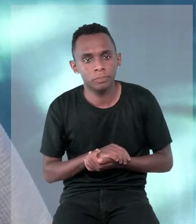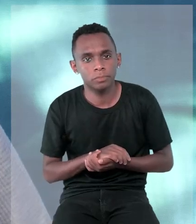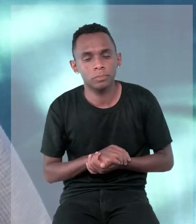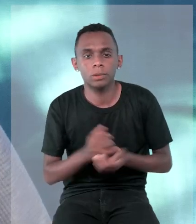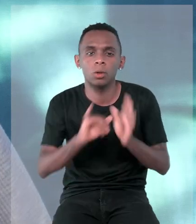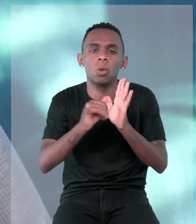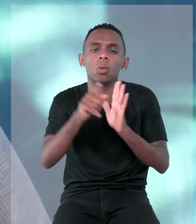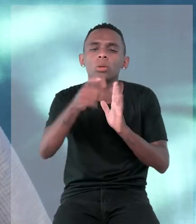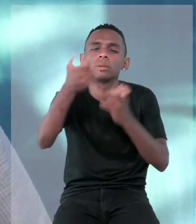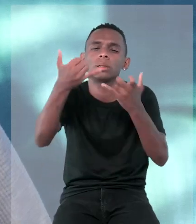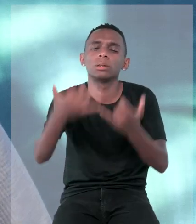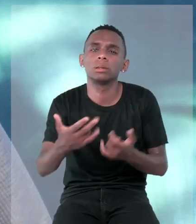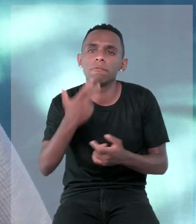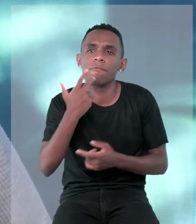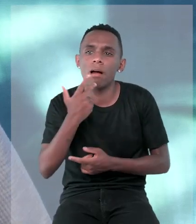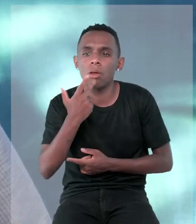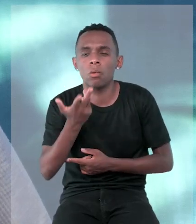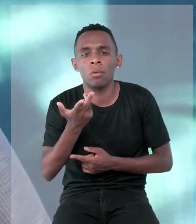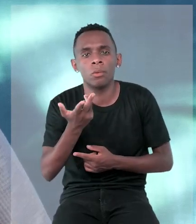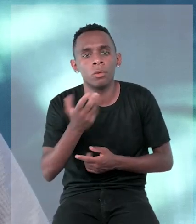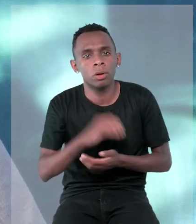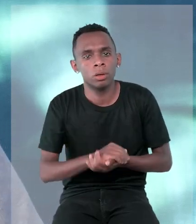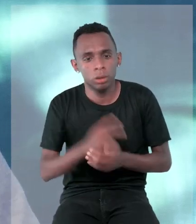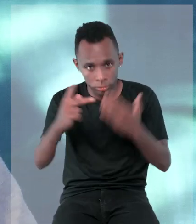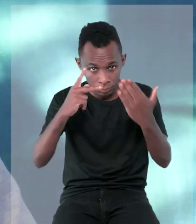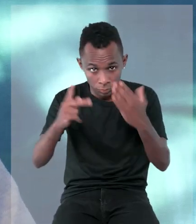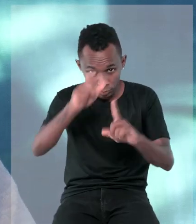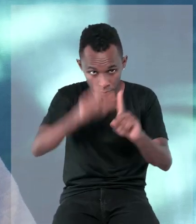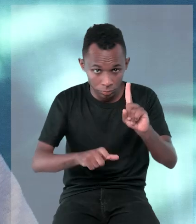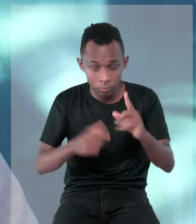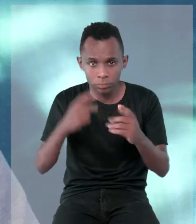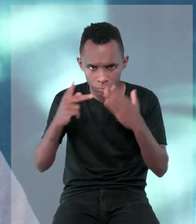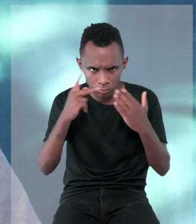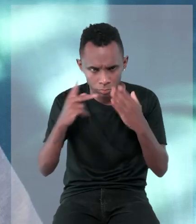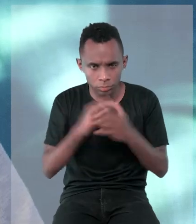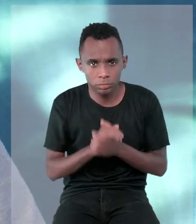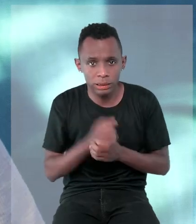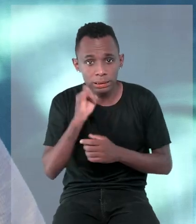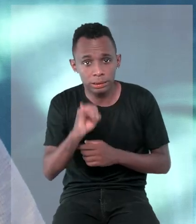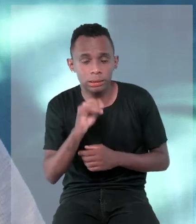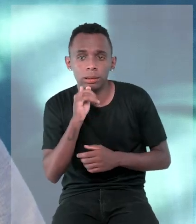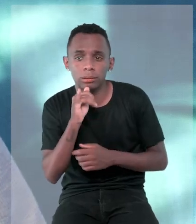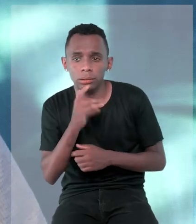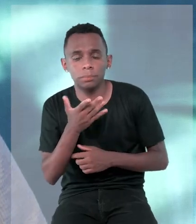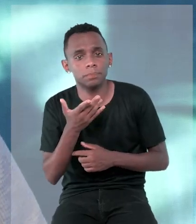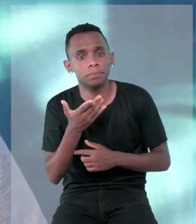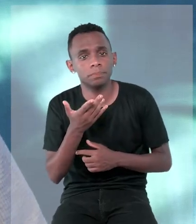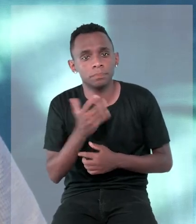esse conto que você falou do psicanalista, se você